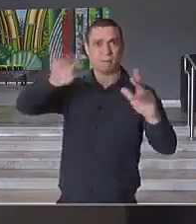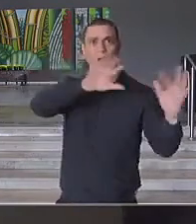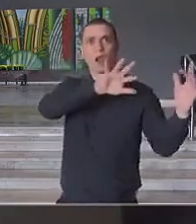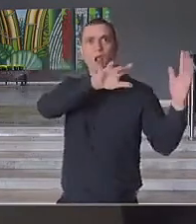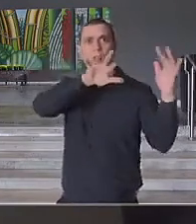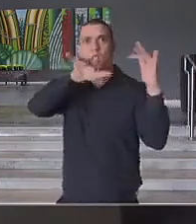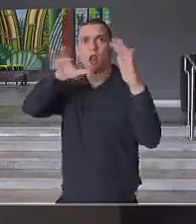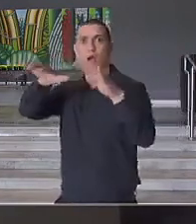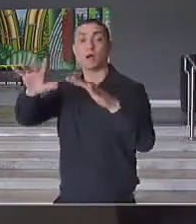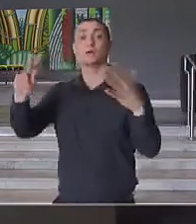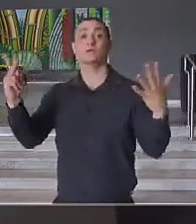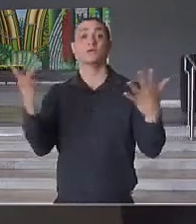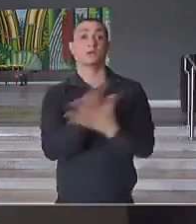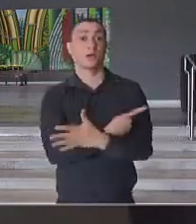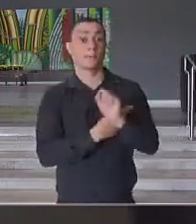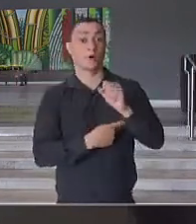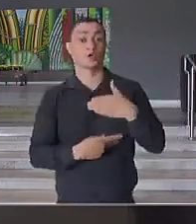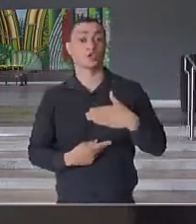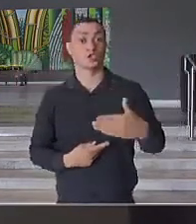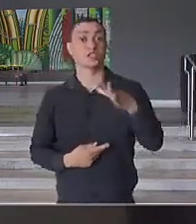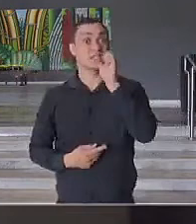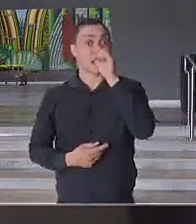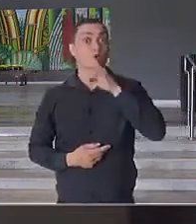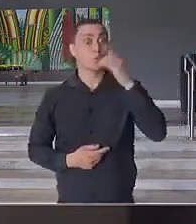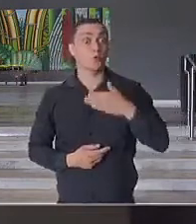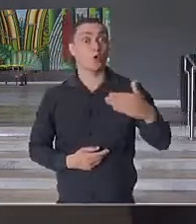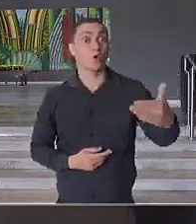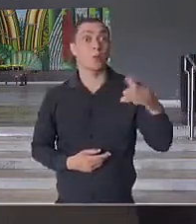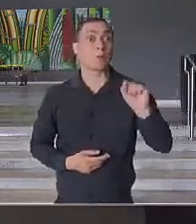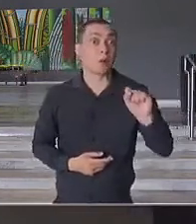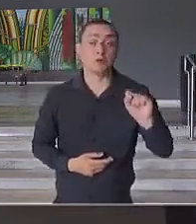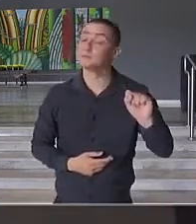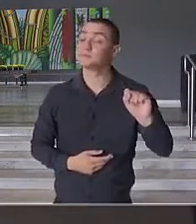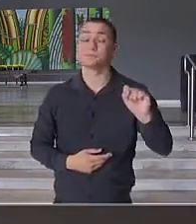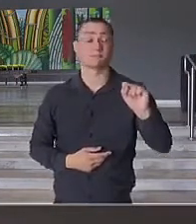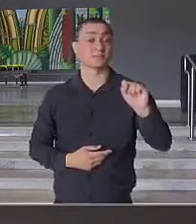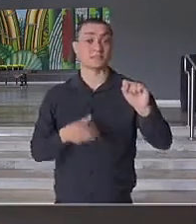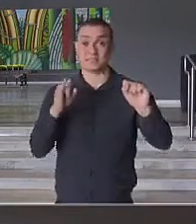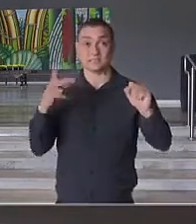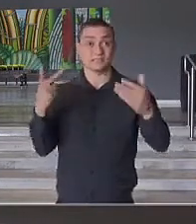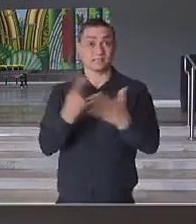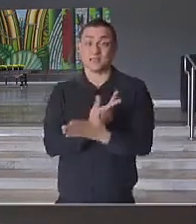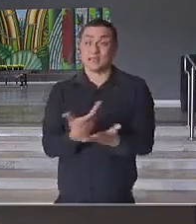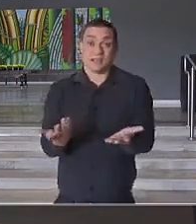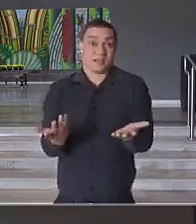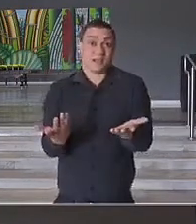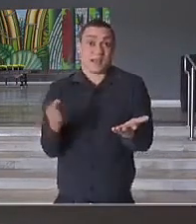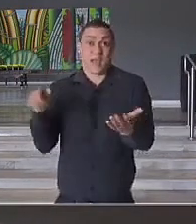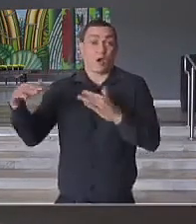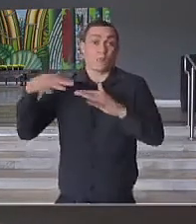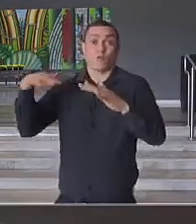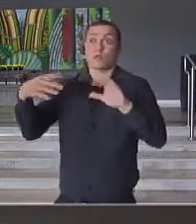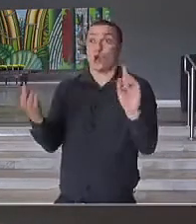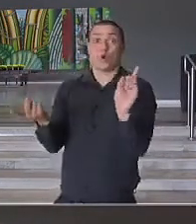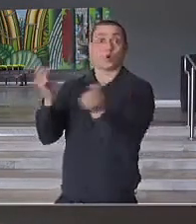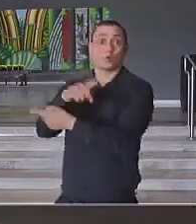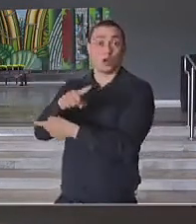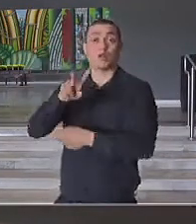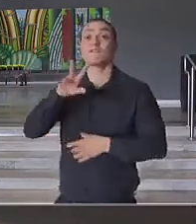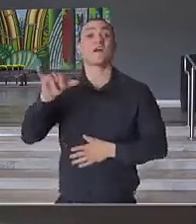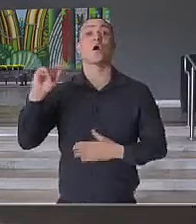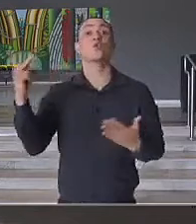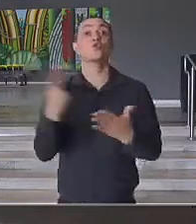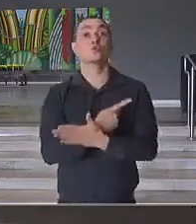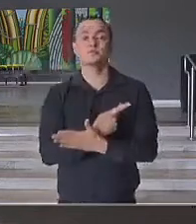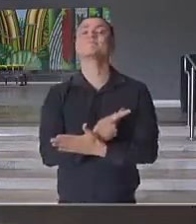poderia ocorrer nos próximos finais de semana, vai ser um movimento que vai ocasionar